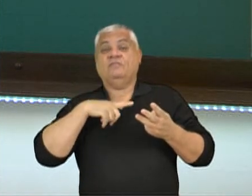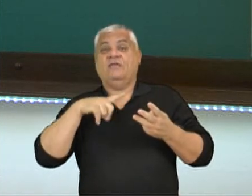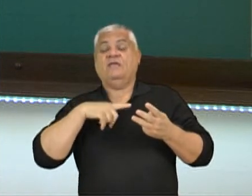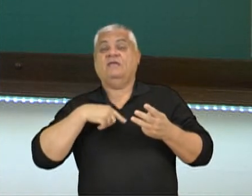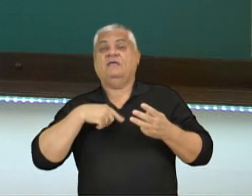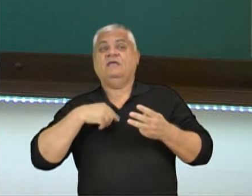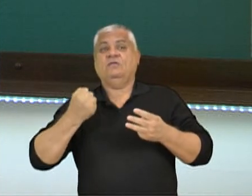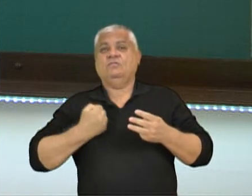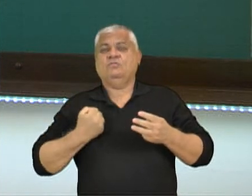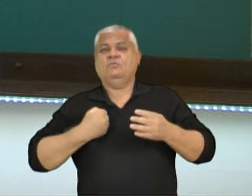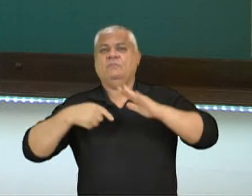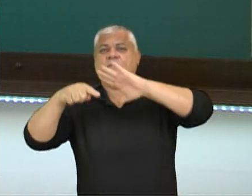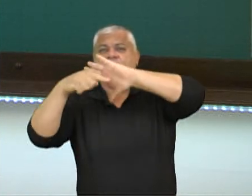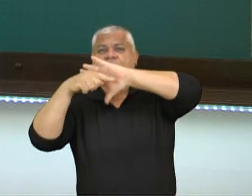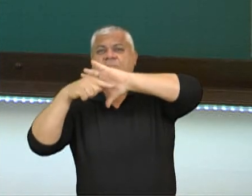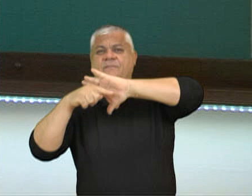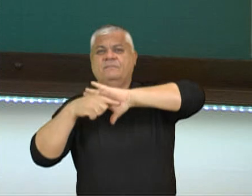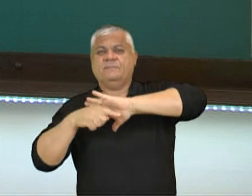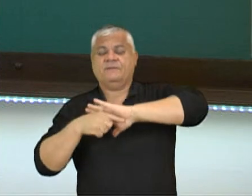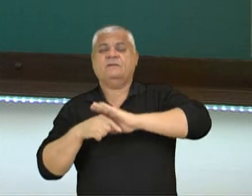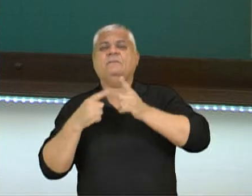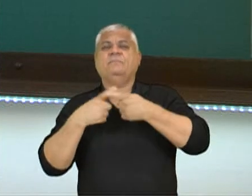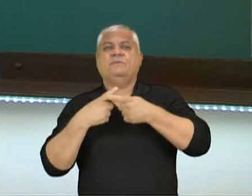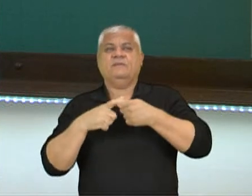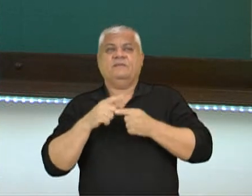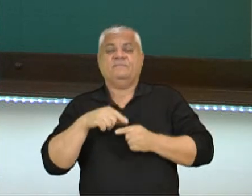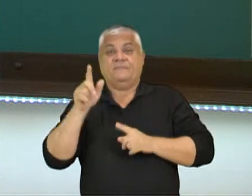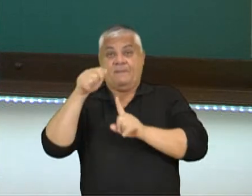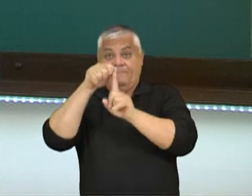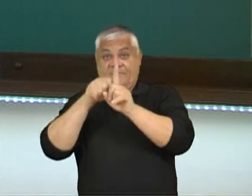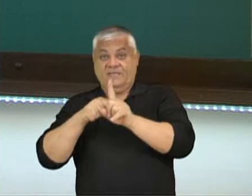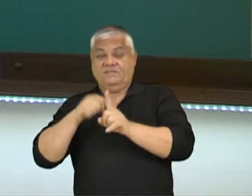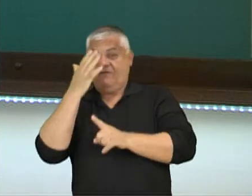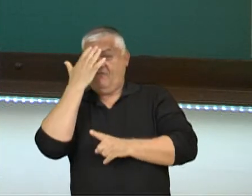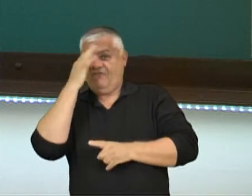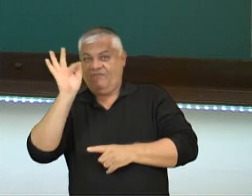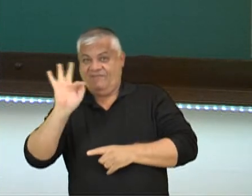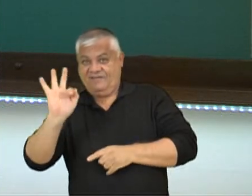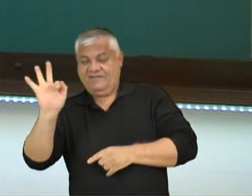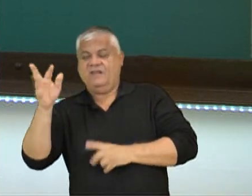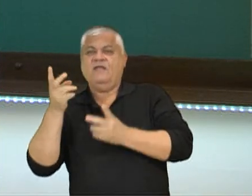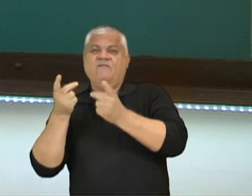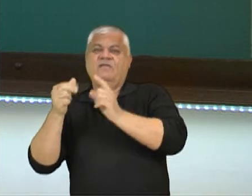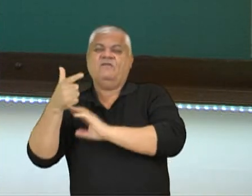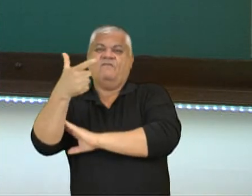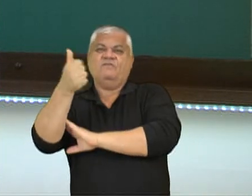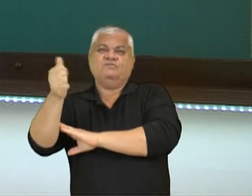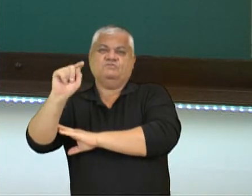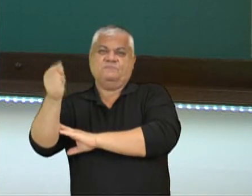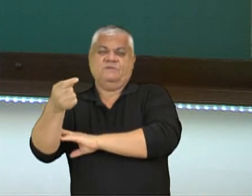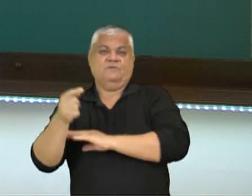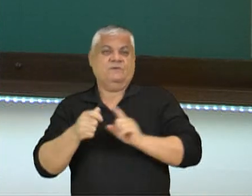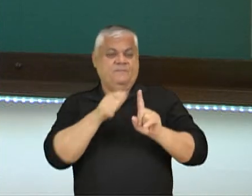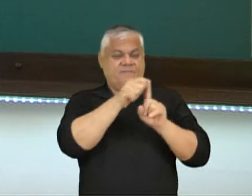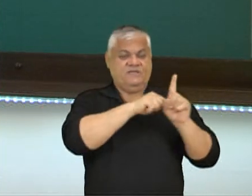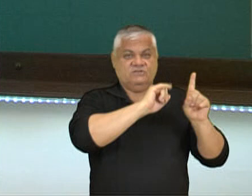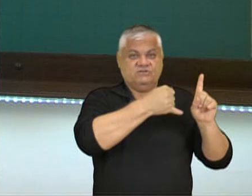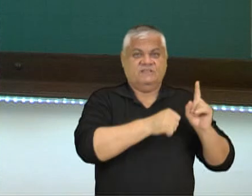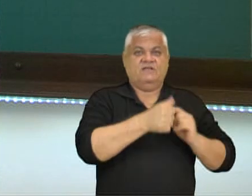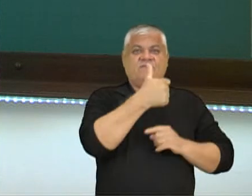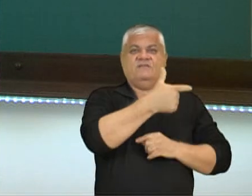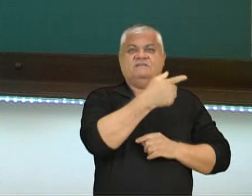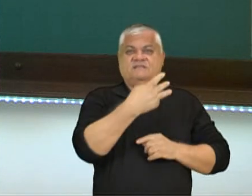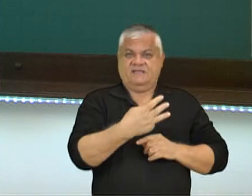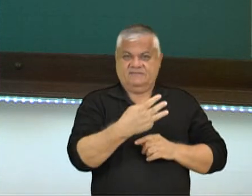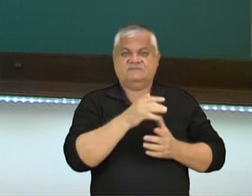quê? Porque lá em fevereiro ele vendeu 21 mil, em janeiro 23.